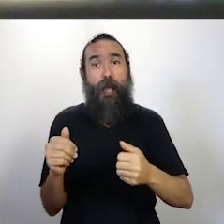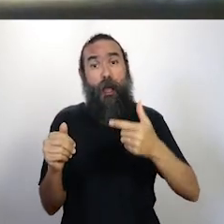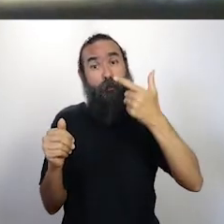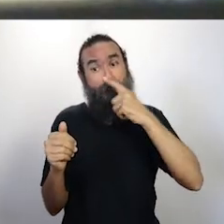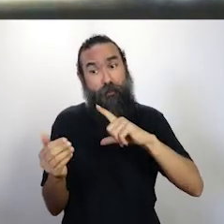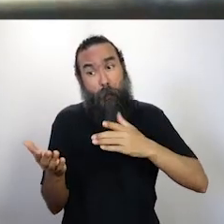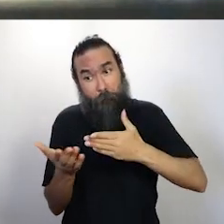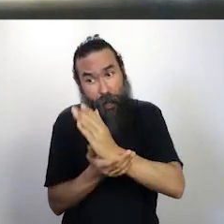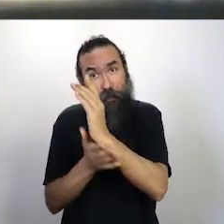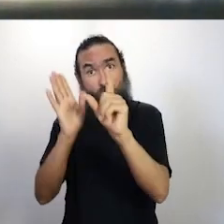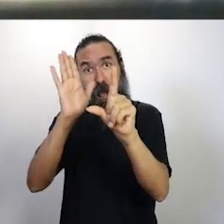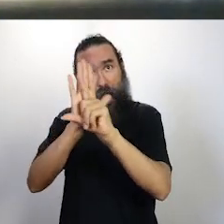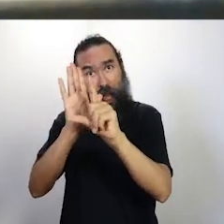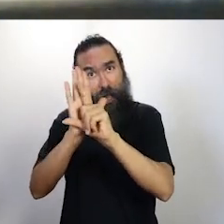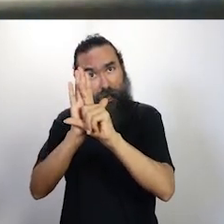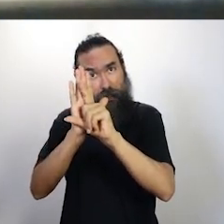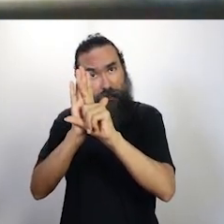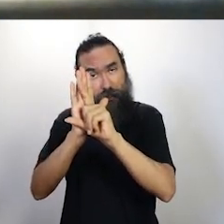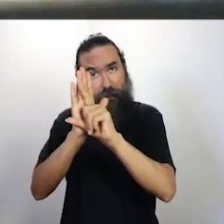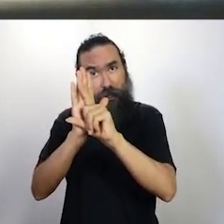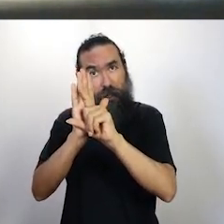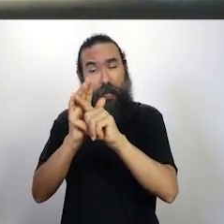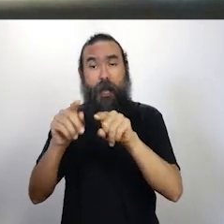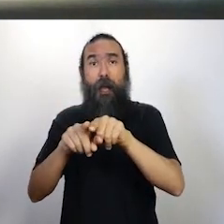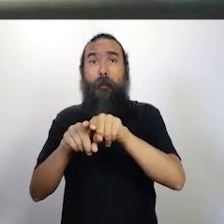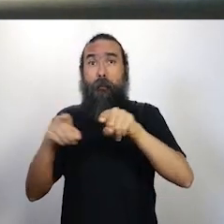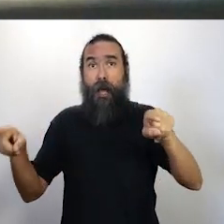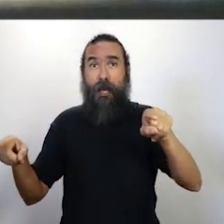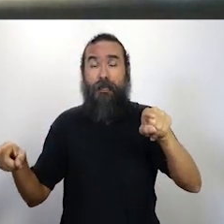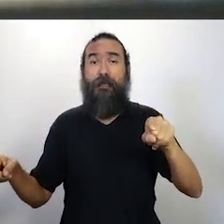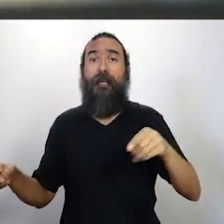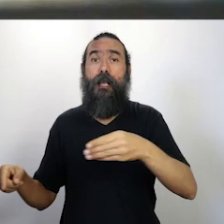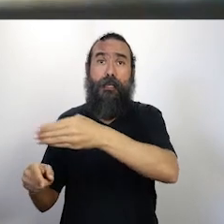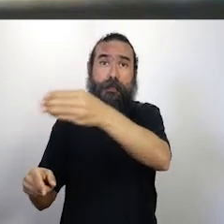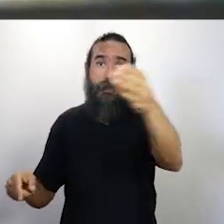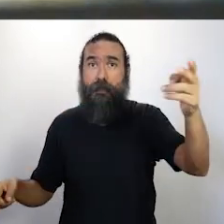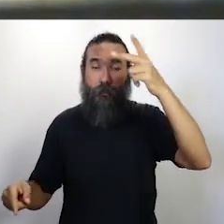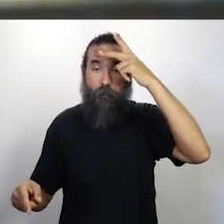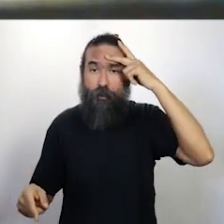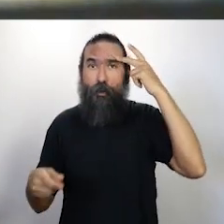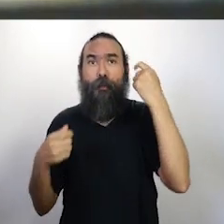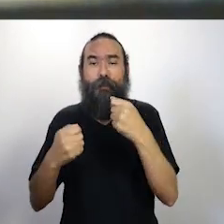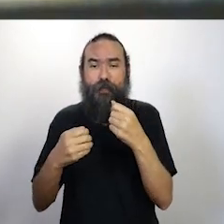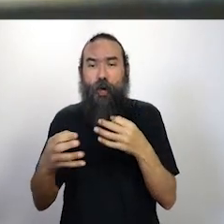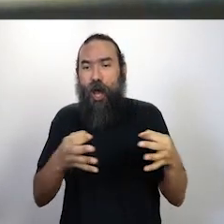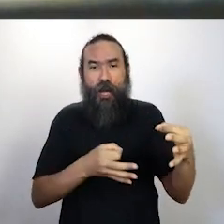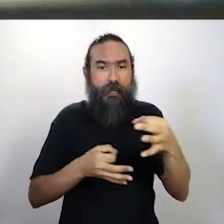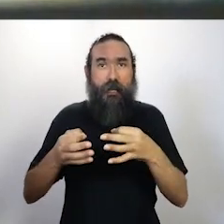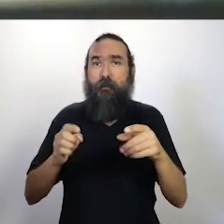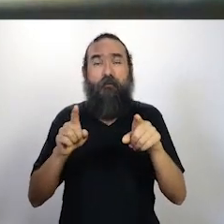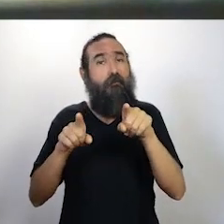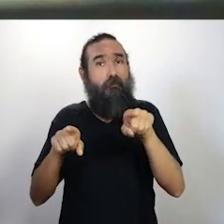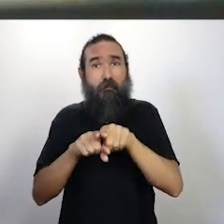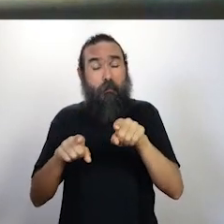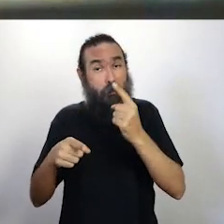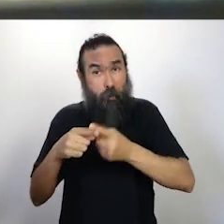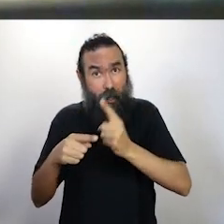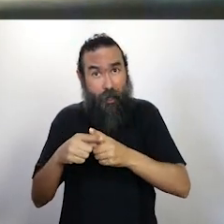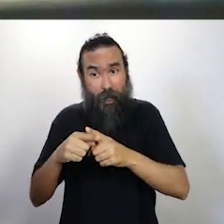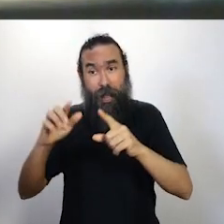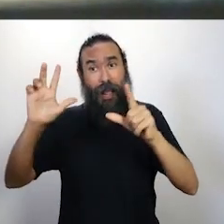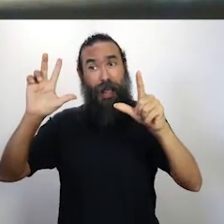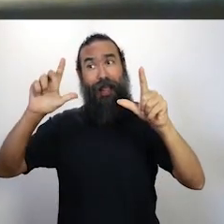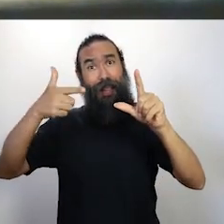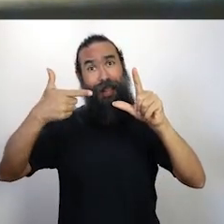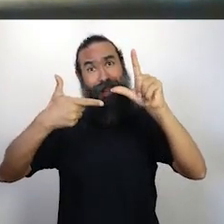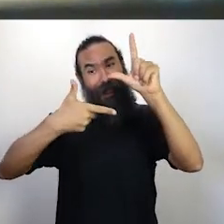pressão popular pela sociedade civil então o legislativo não tem como obrigar não é uma lei imposta é uma lei que